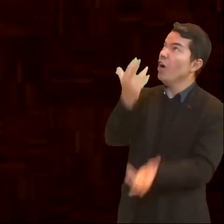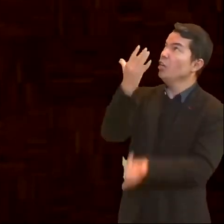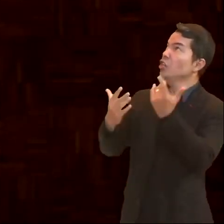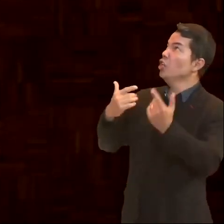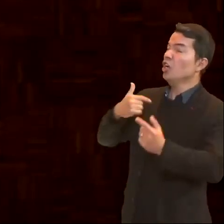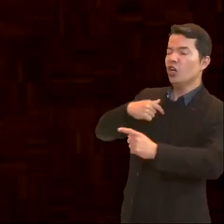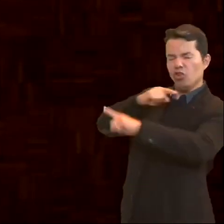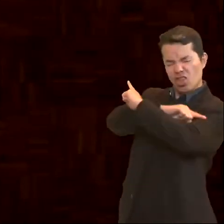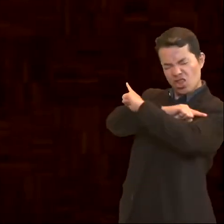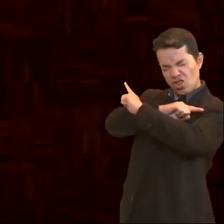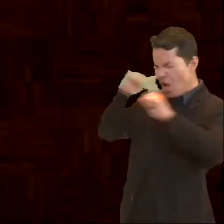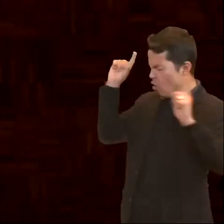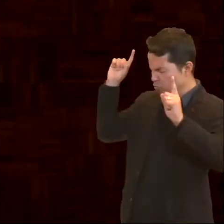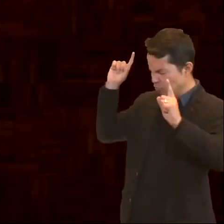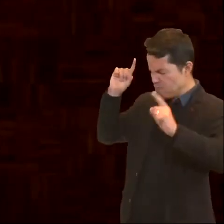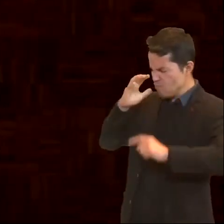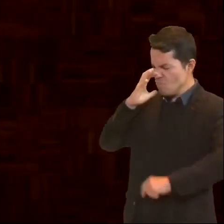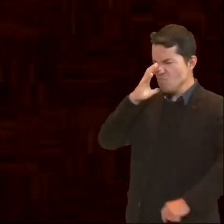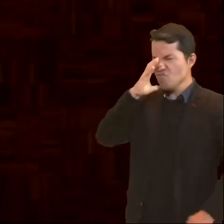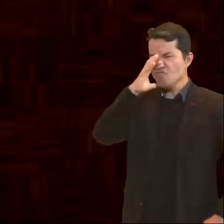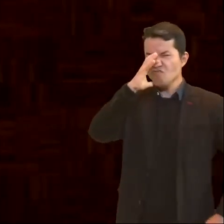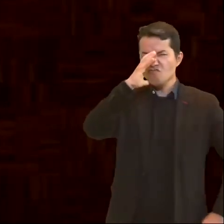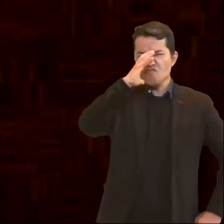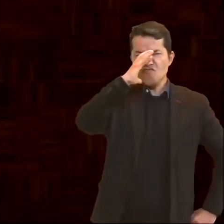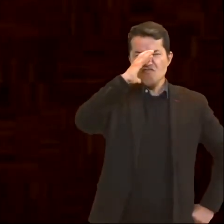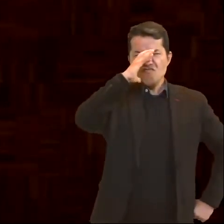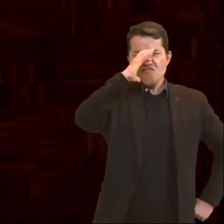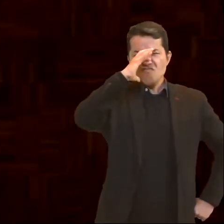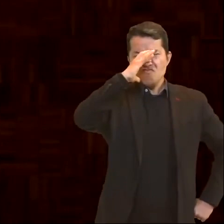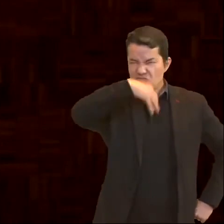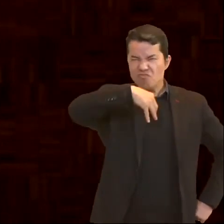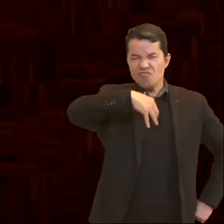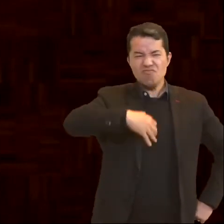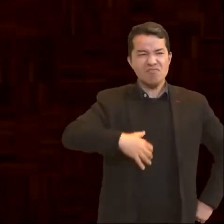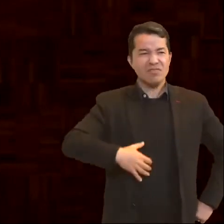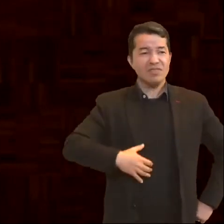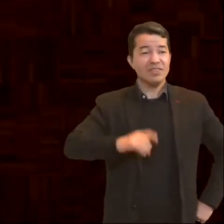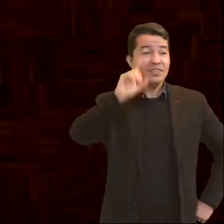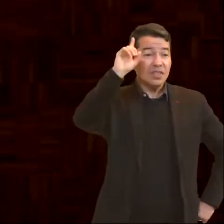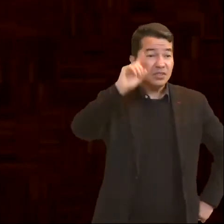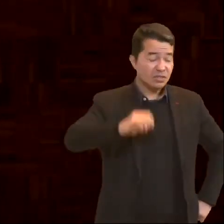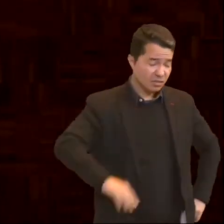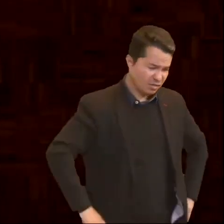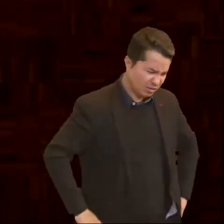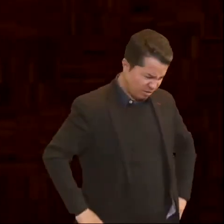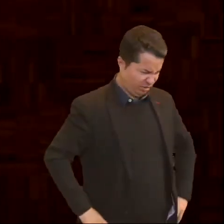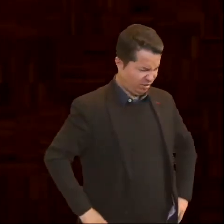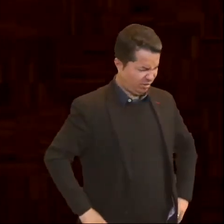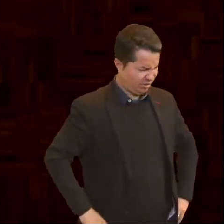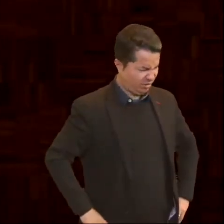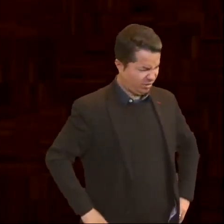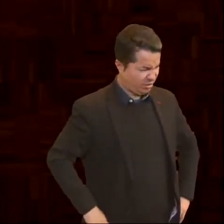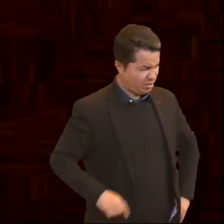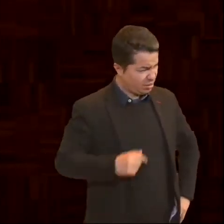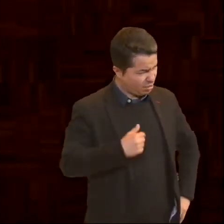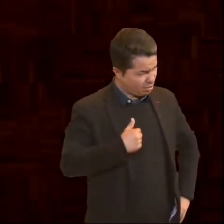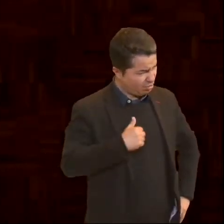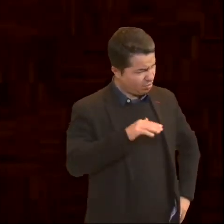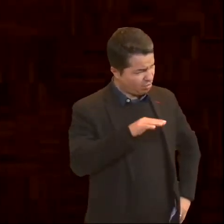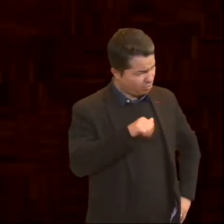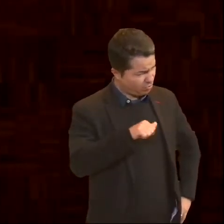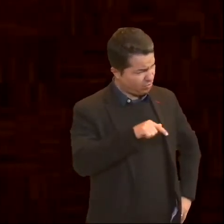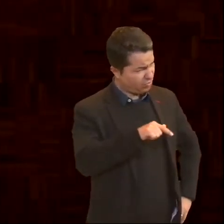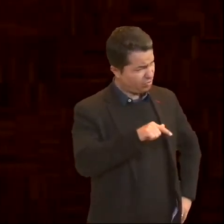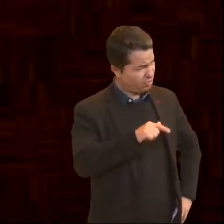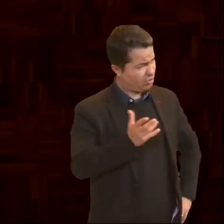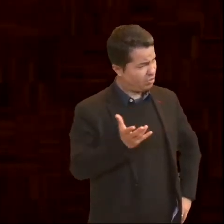De jeito nenhum. Não tem jeito. E o Senhor falou: Jonas, esse é um valor, te chamei para ser profeta,